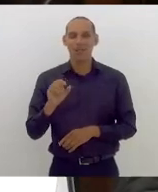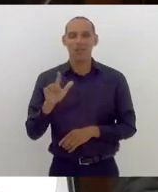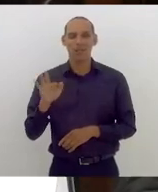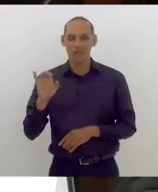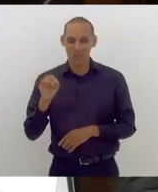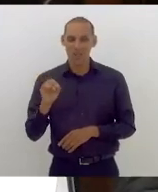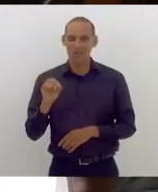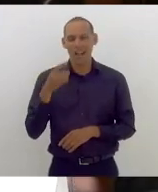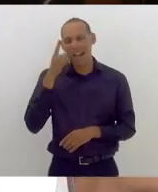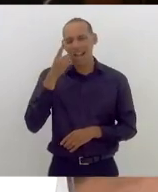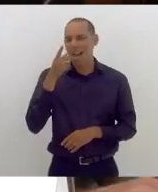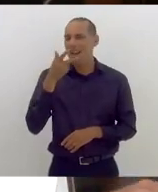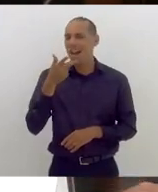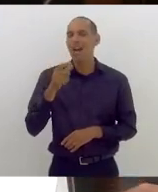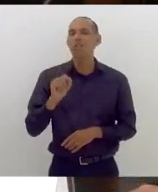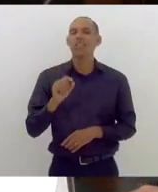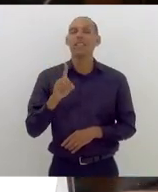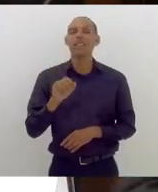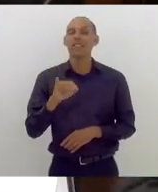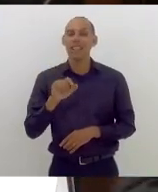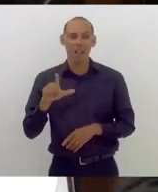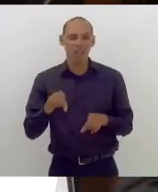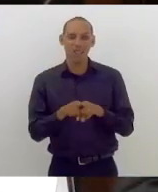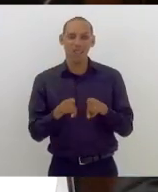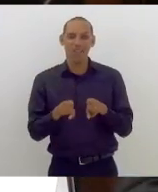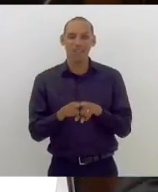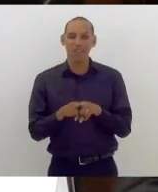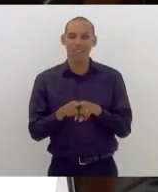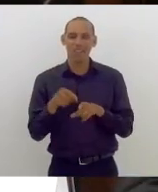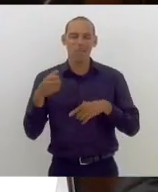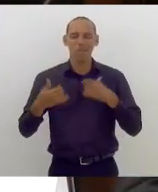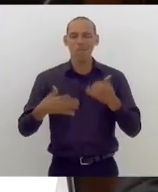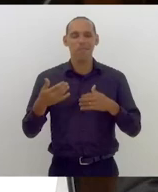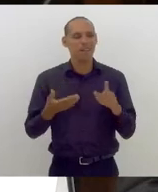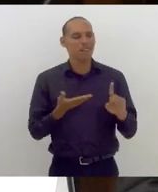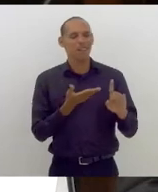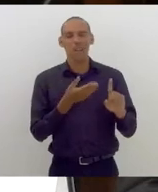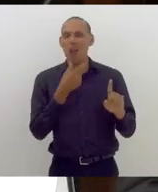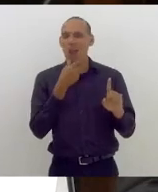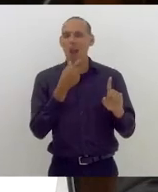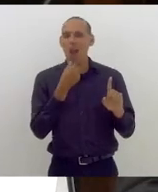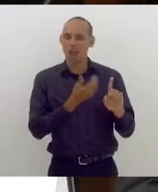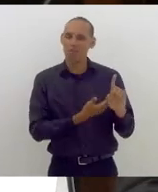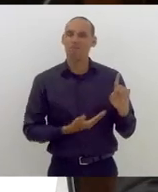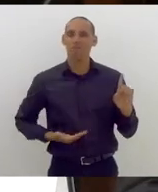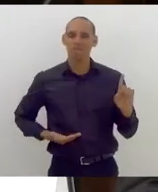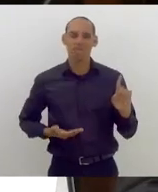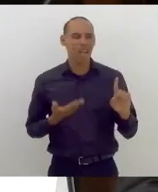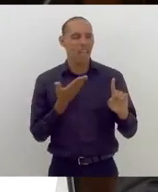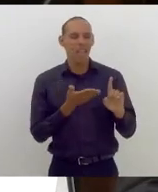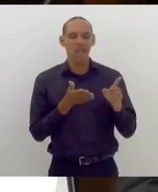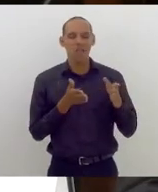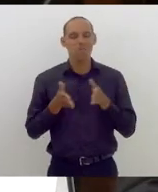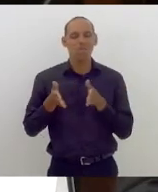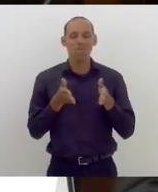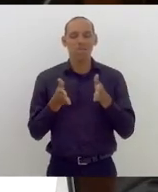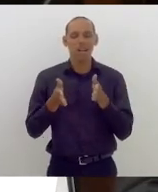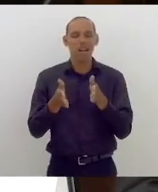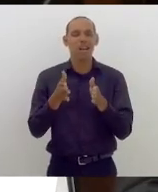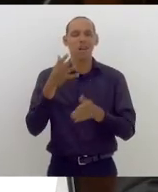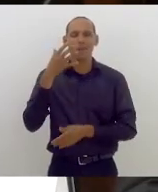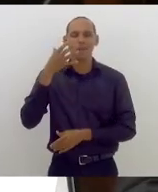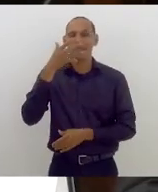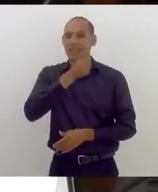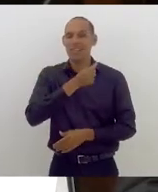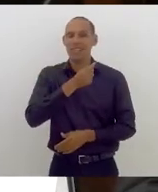falou, o próprio Daniel também comentou, é um homem público, né, de uma trajetória muito bacana,